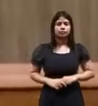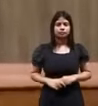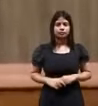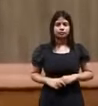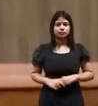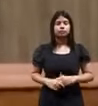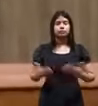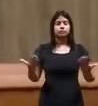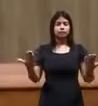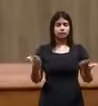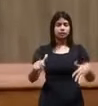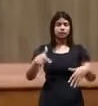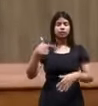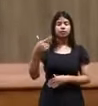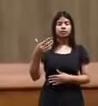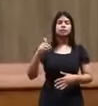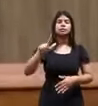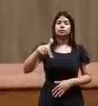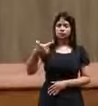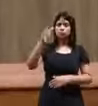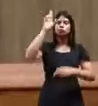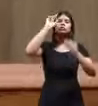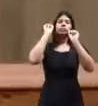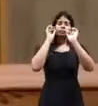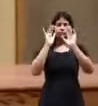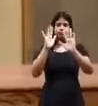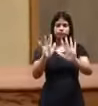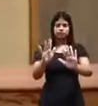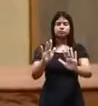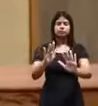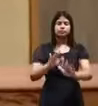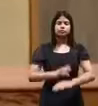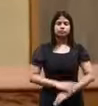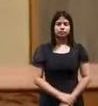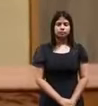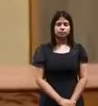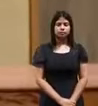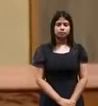Aí as demais coisas serão? É assim.